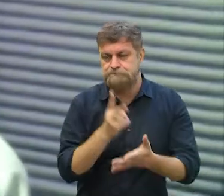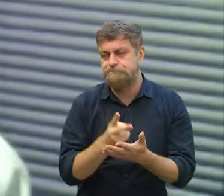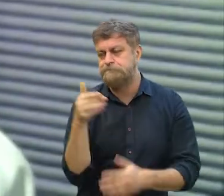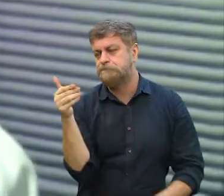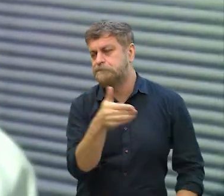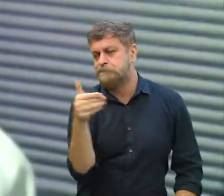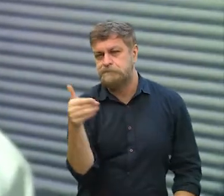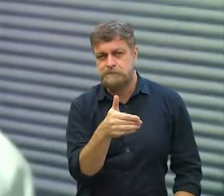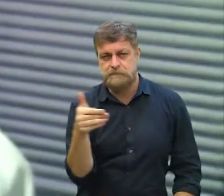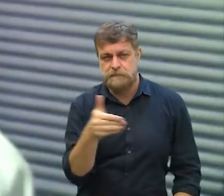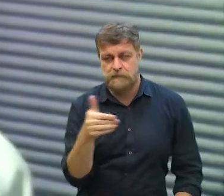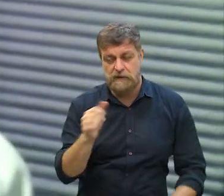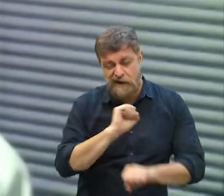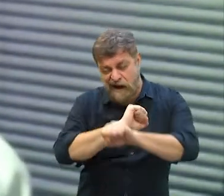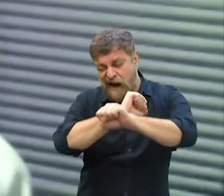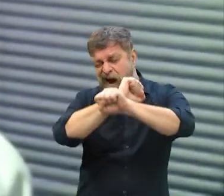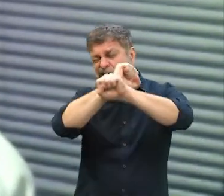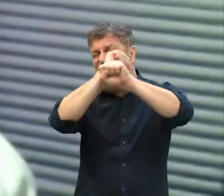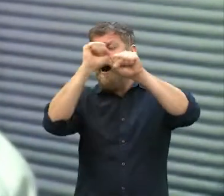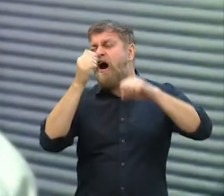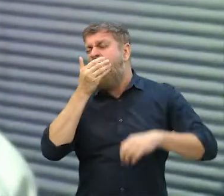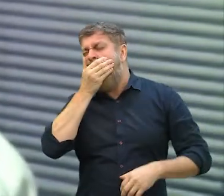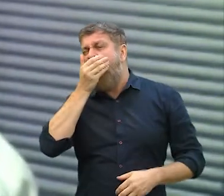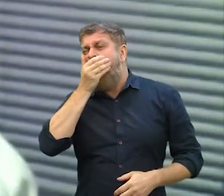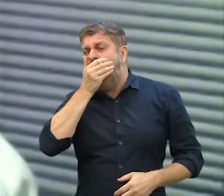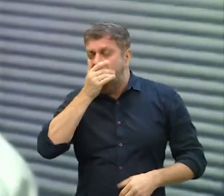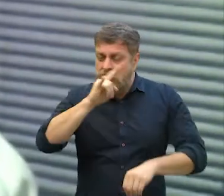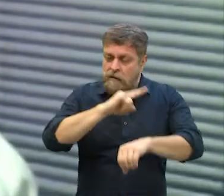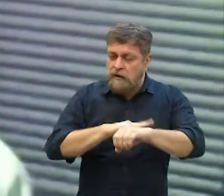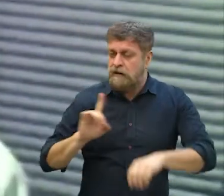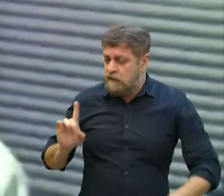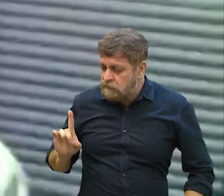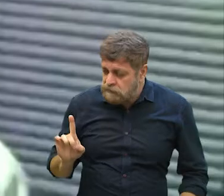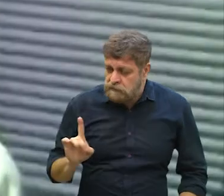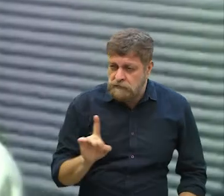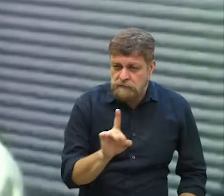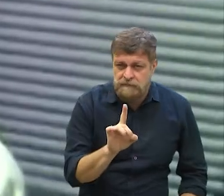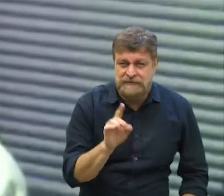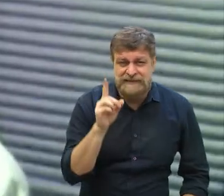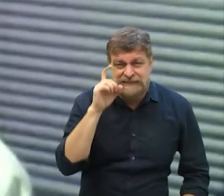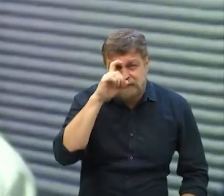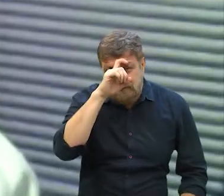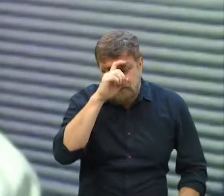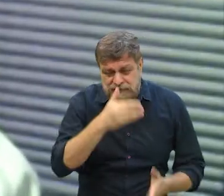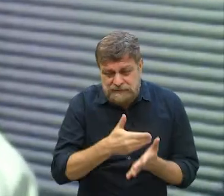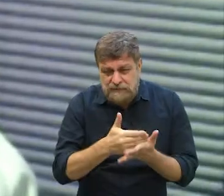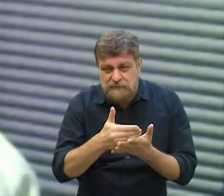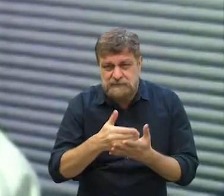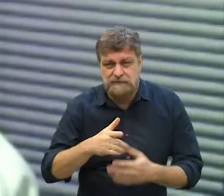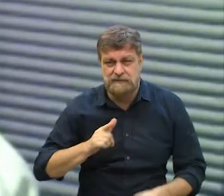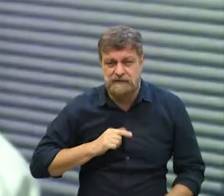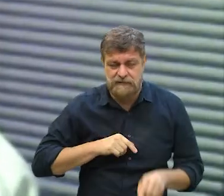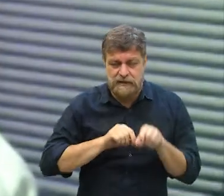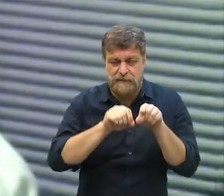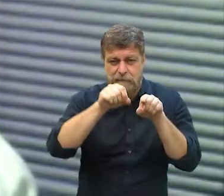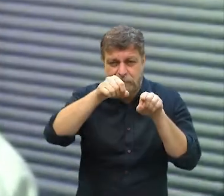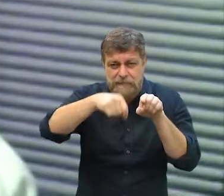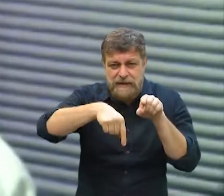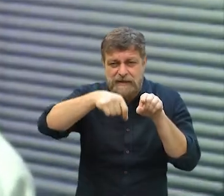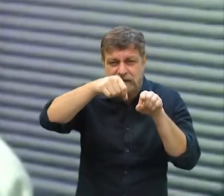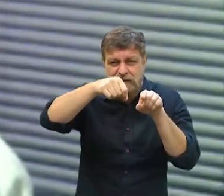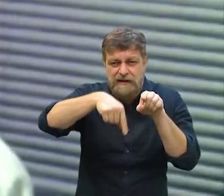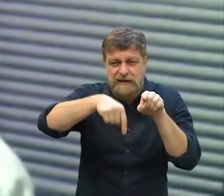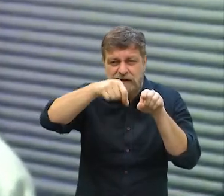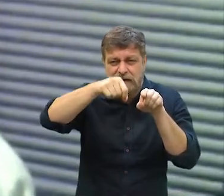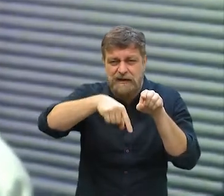que é aquele paciente que acorda várias vezes à noite para urinar, tem dificuldade para começar, ou fica aquele jato pingado